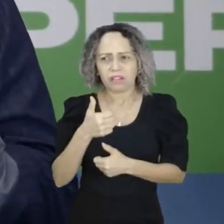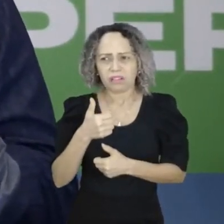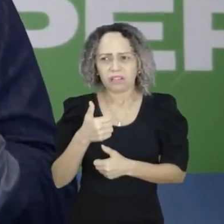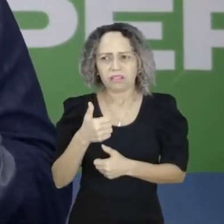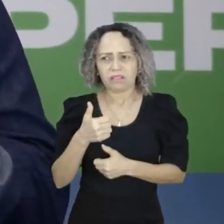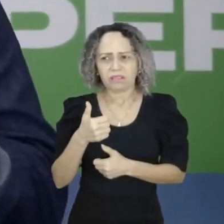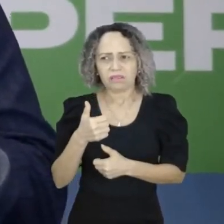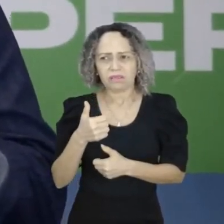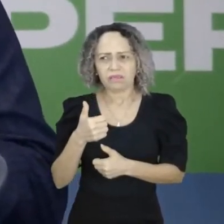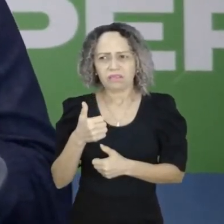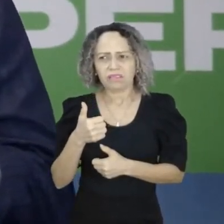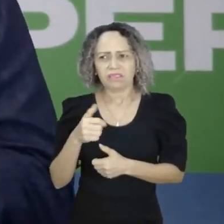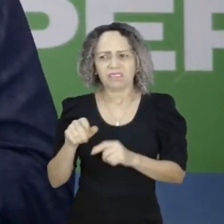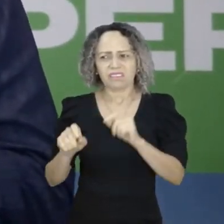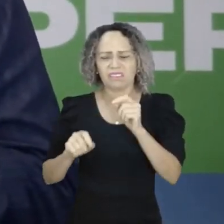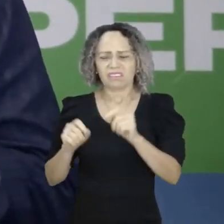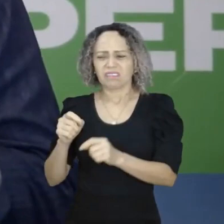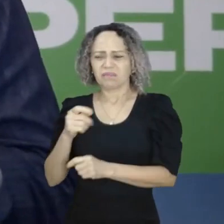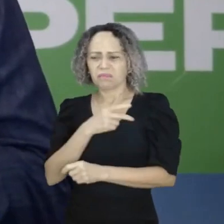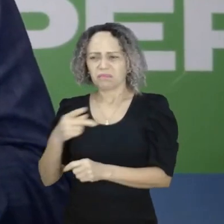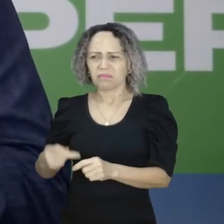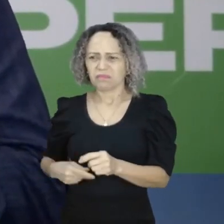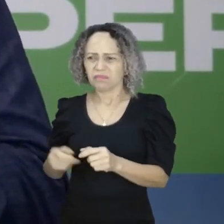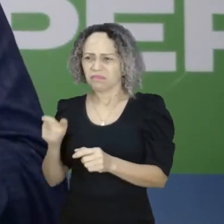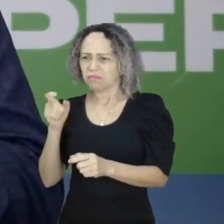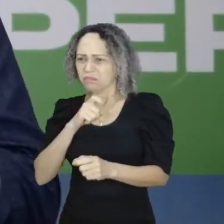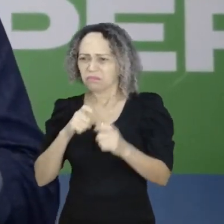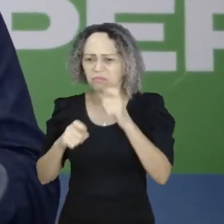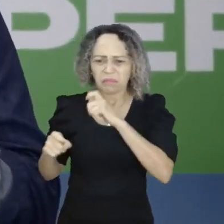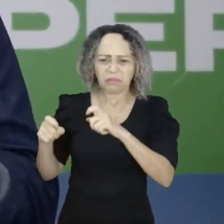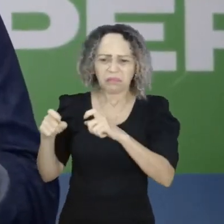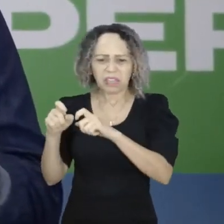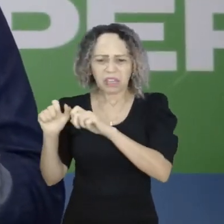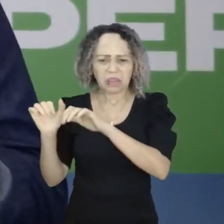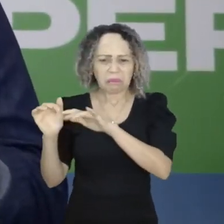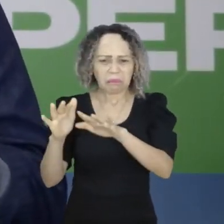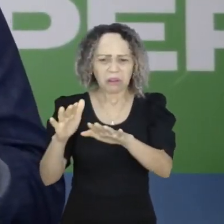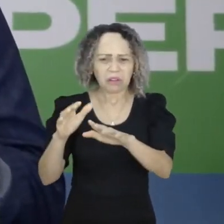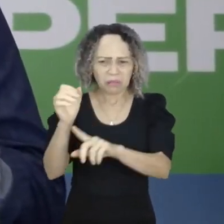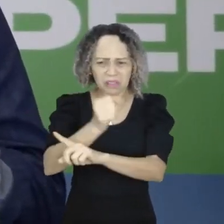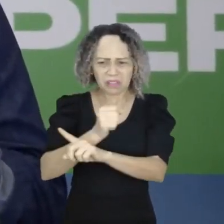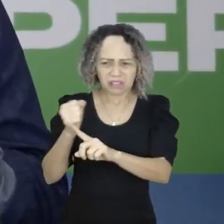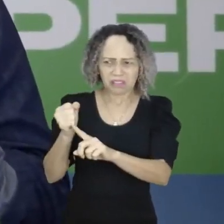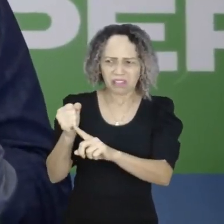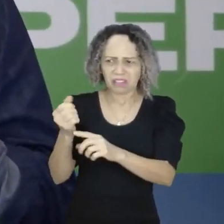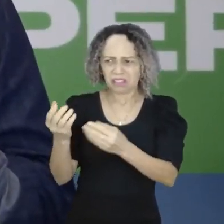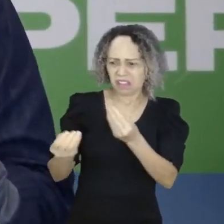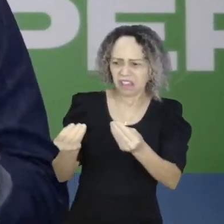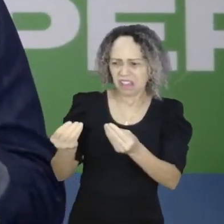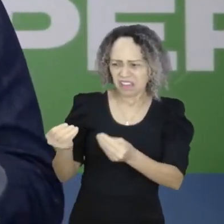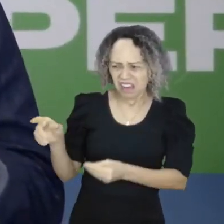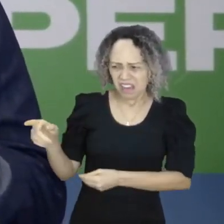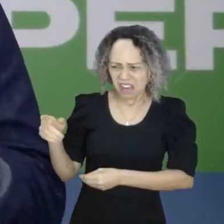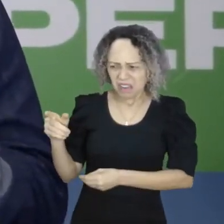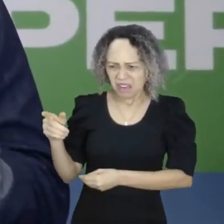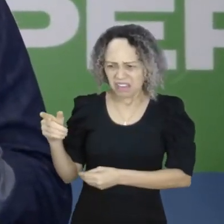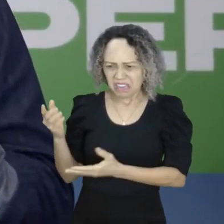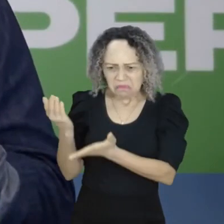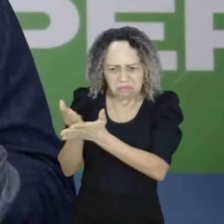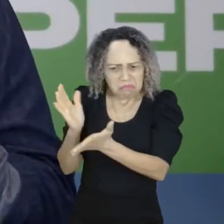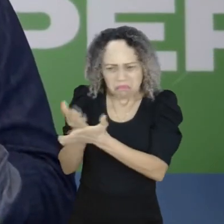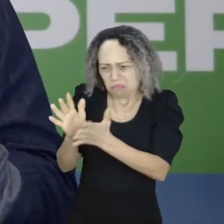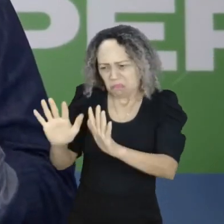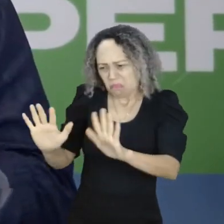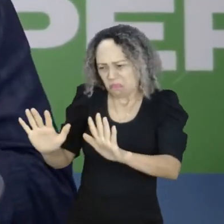e mais com a mentira do presidente tentando passar para a sociedade que não tinha nada com Roberto Jefferson. Ele tem tudo com Roberto